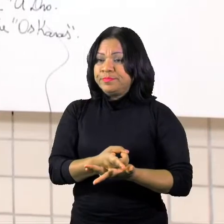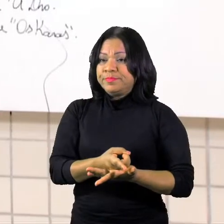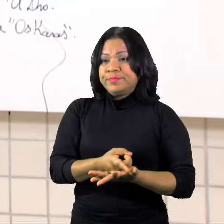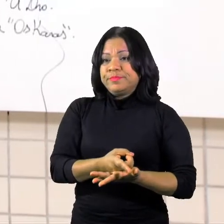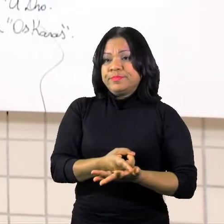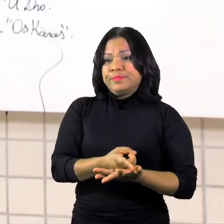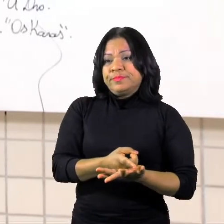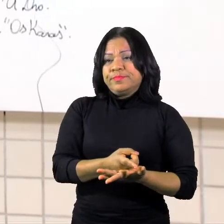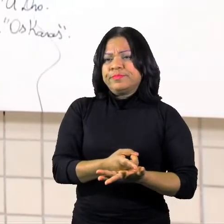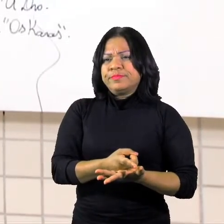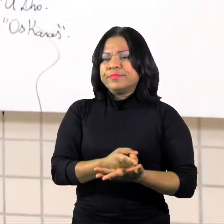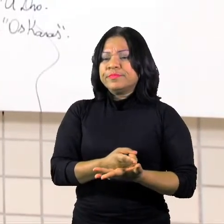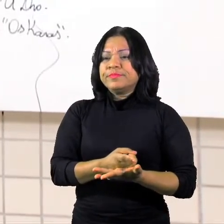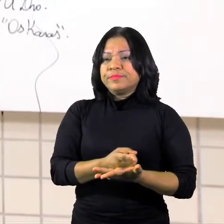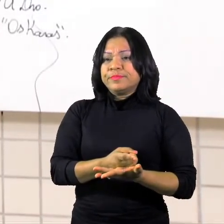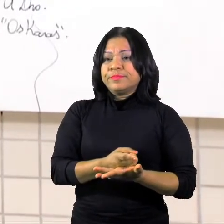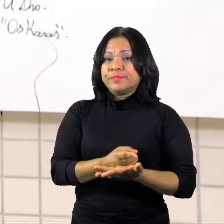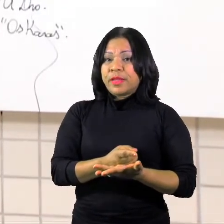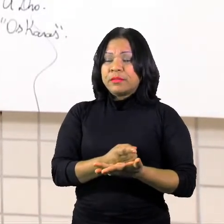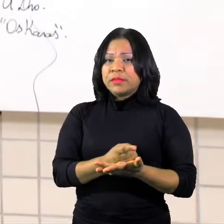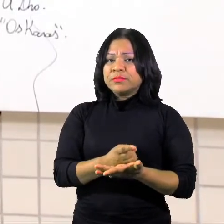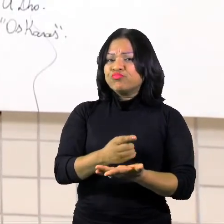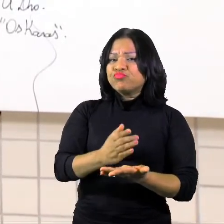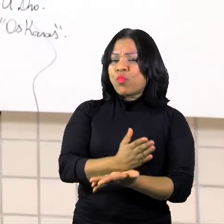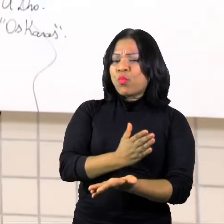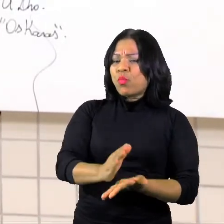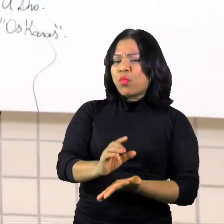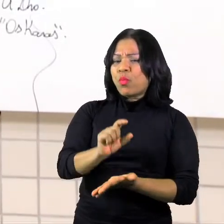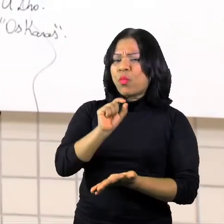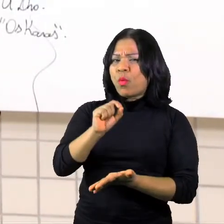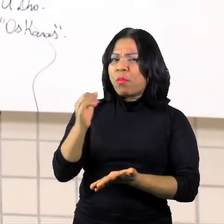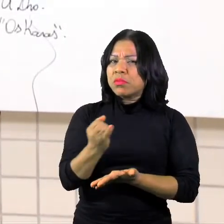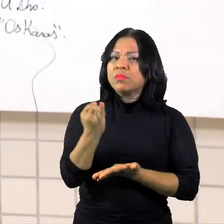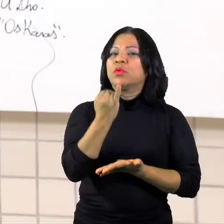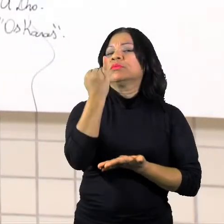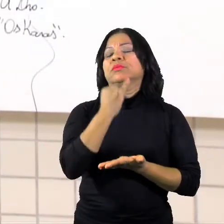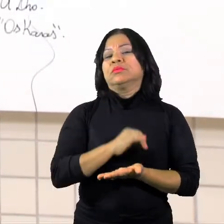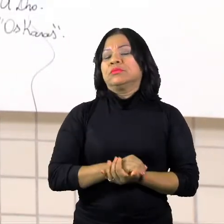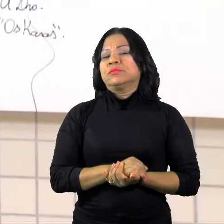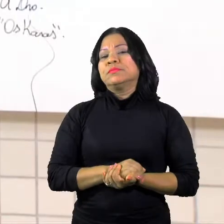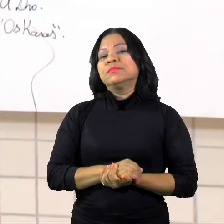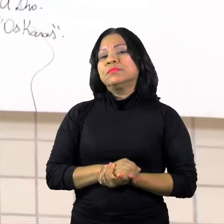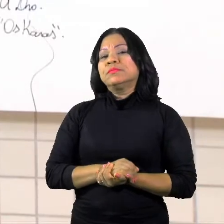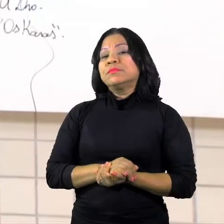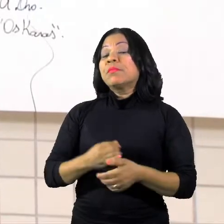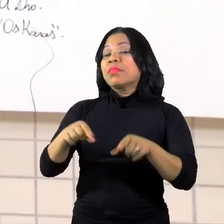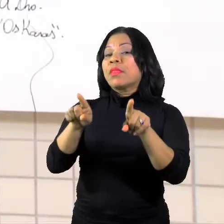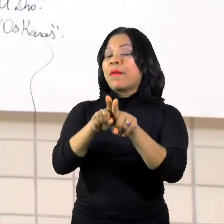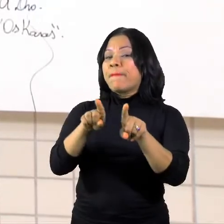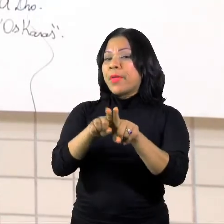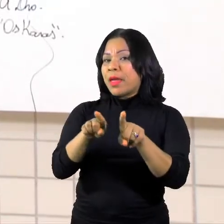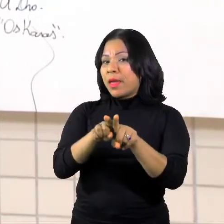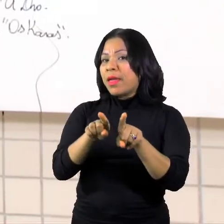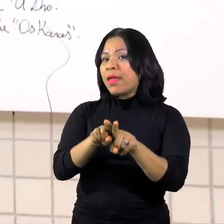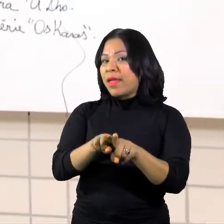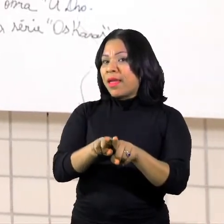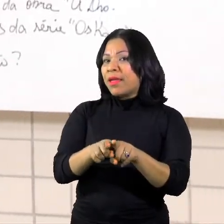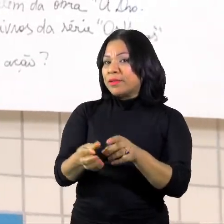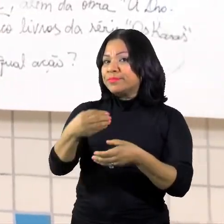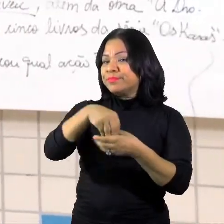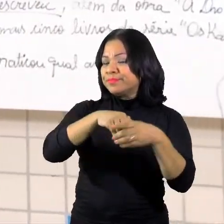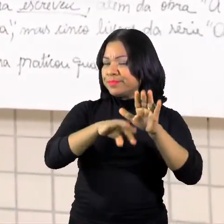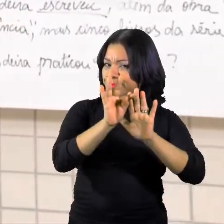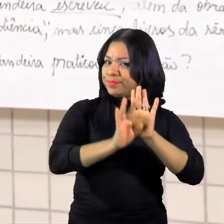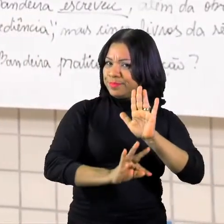algo importante. também está no texto.